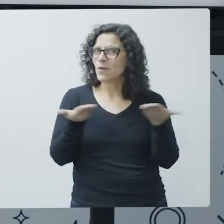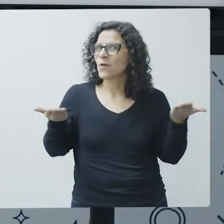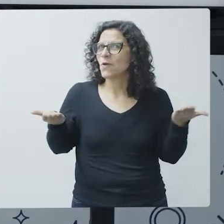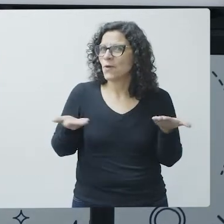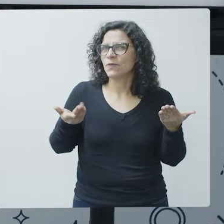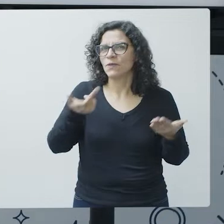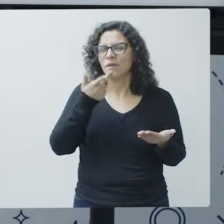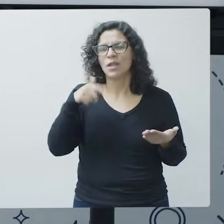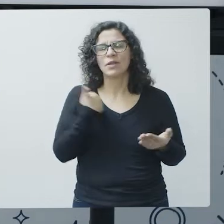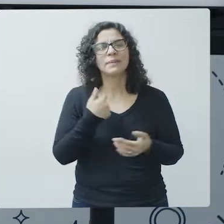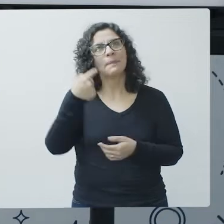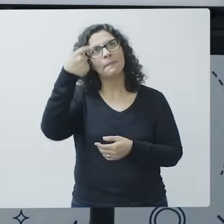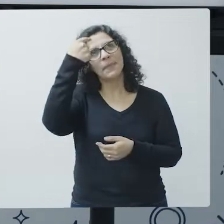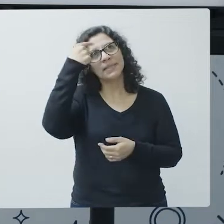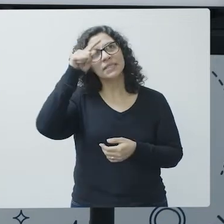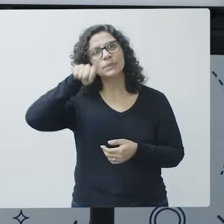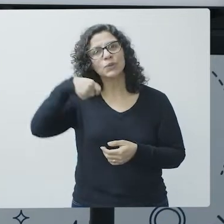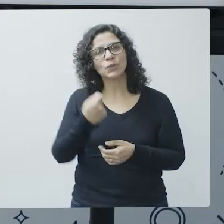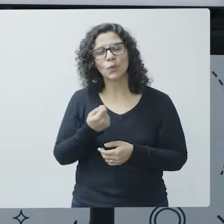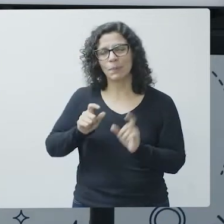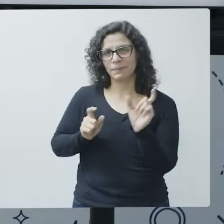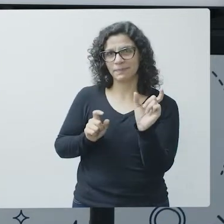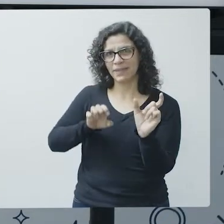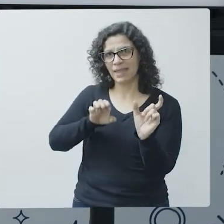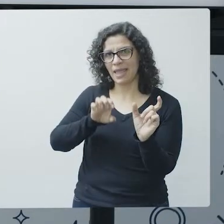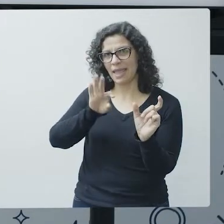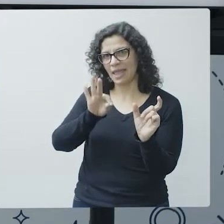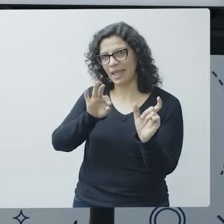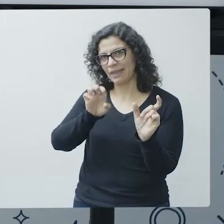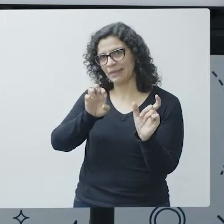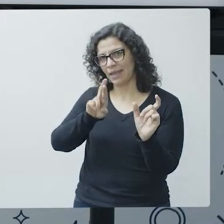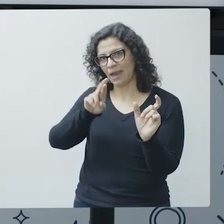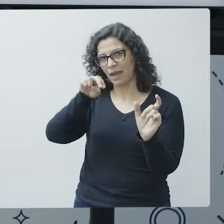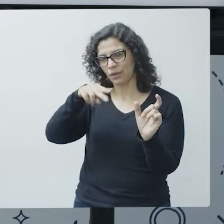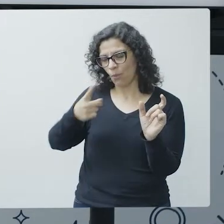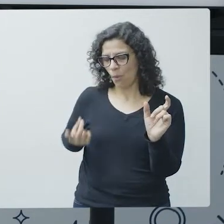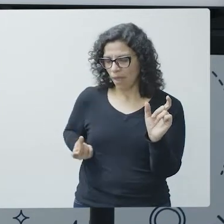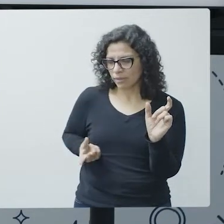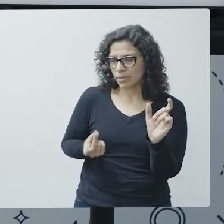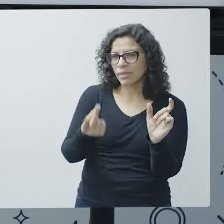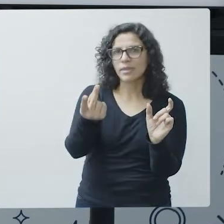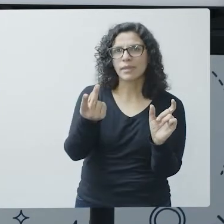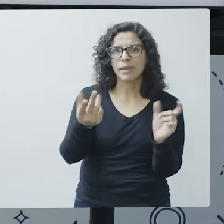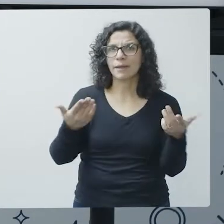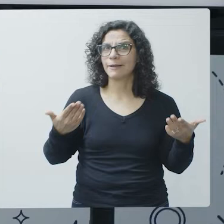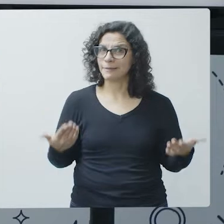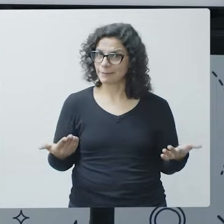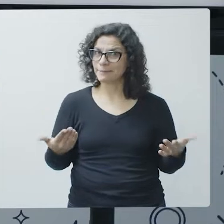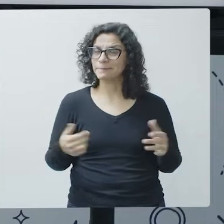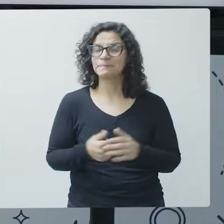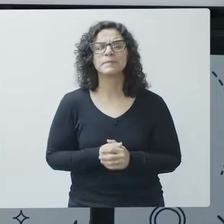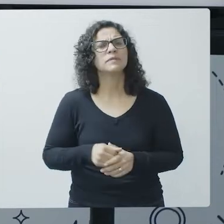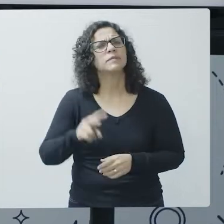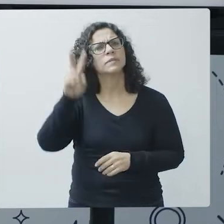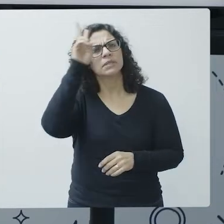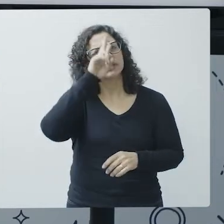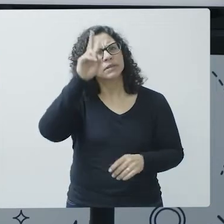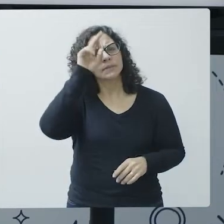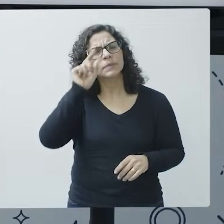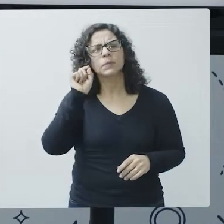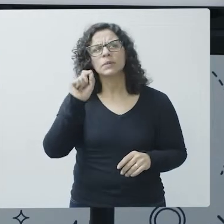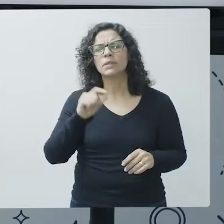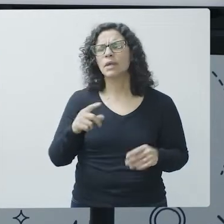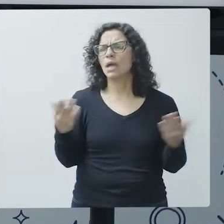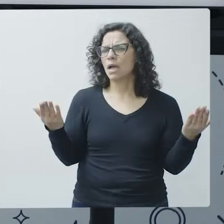hoje, quando nós falamos dessa questão do eterno, o que é ser eterno. Então, vamos relembrar